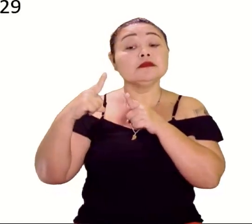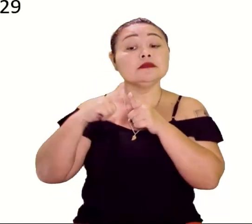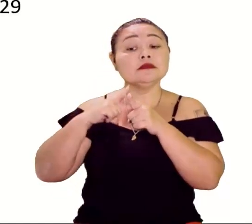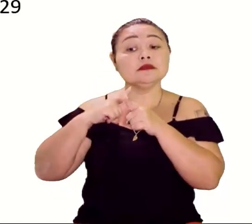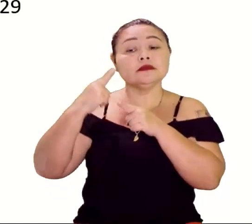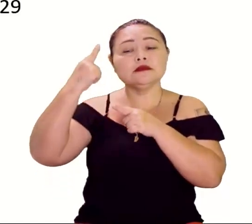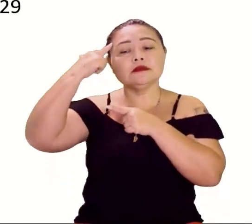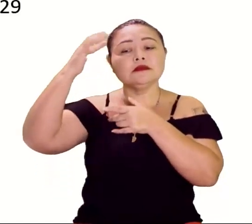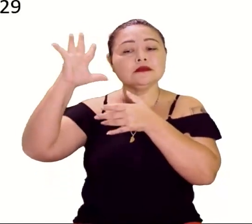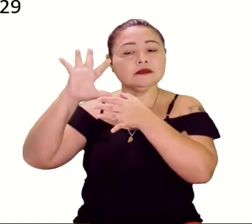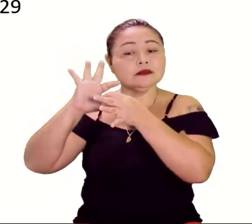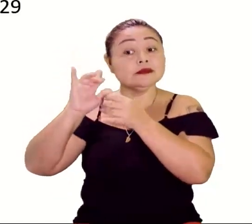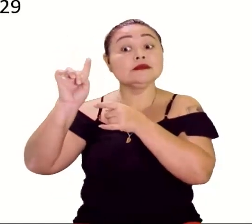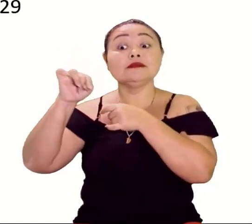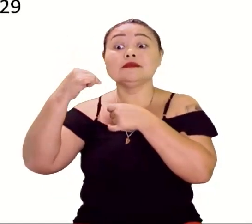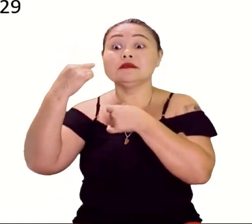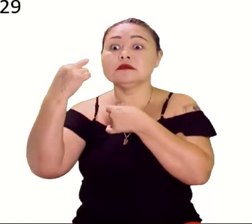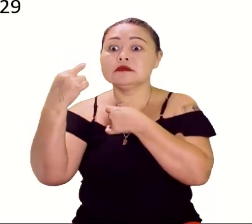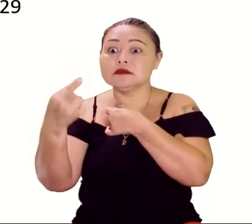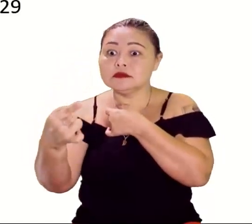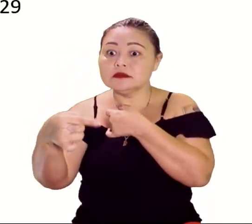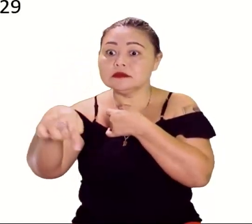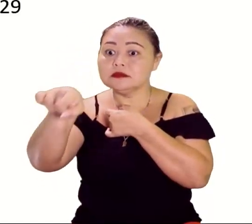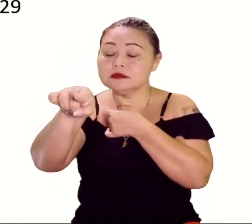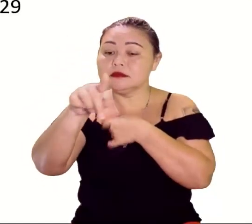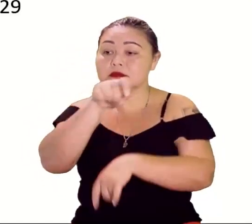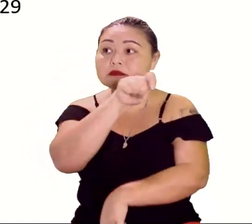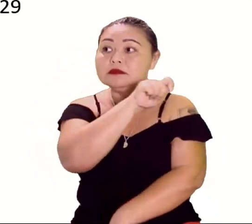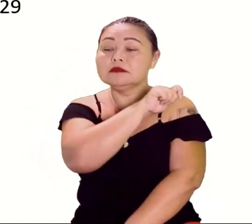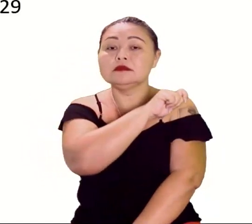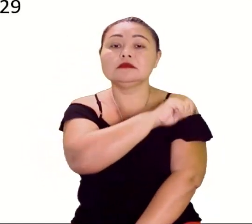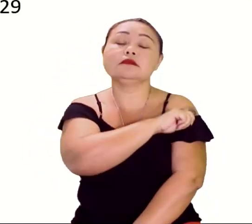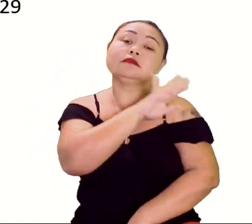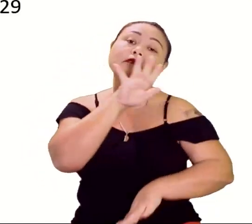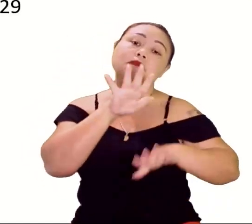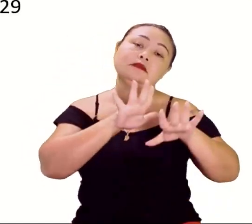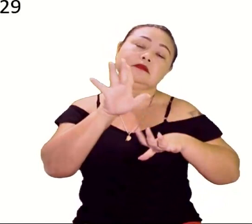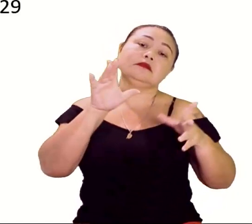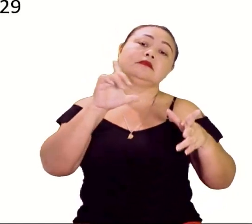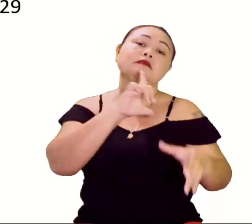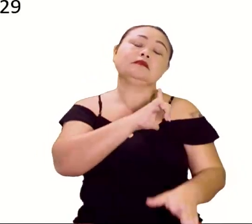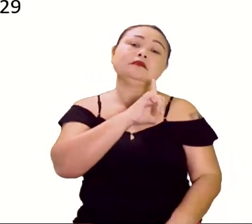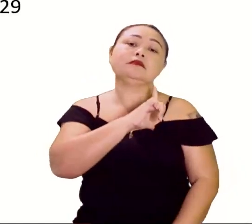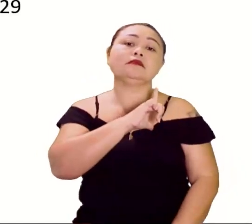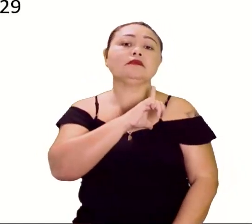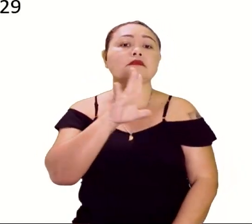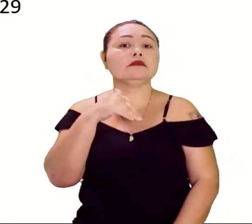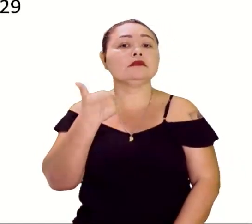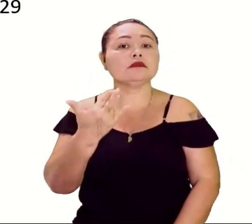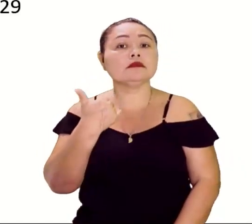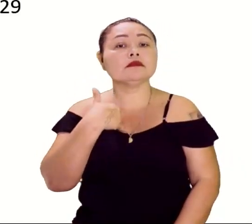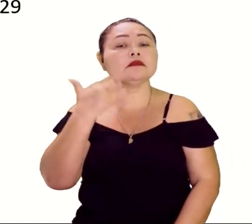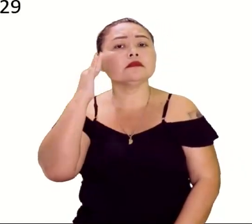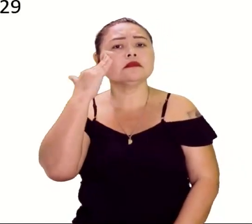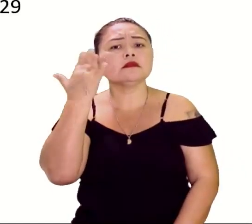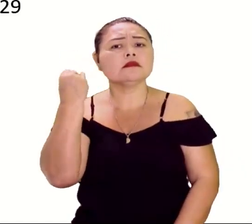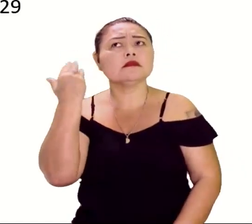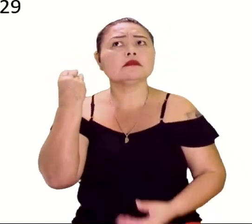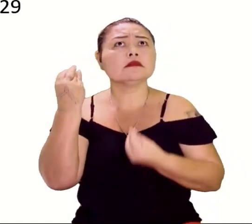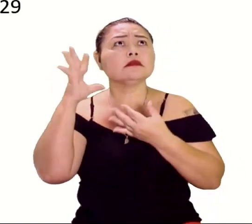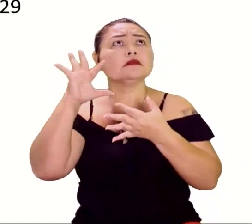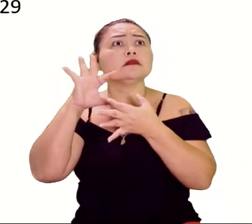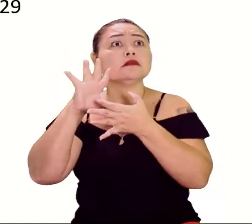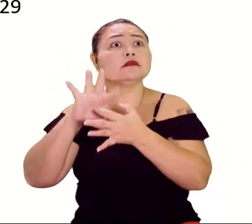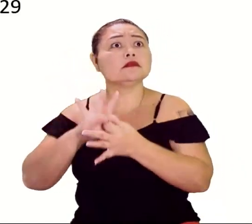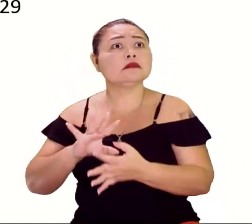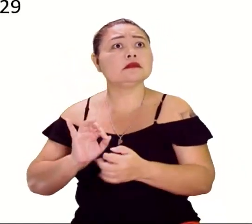uma lógica. E aí é onde você, aluno, muitas vezes vai ter que ser submetido a entender essa lógica.